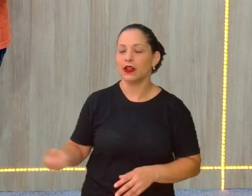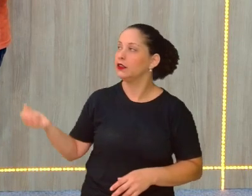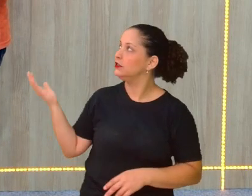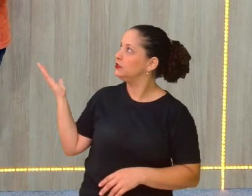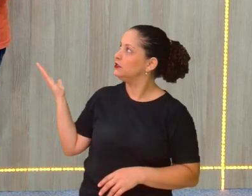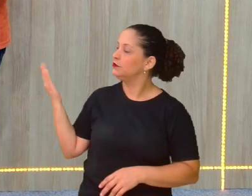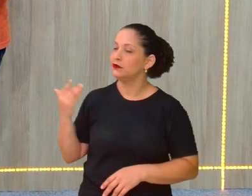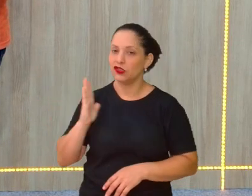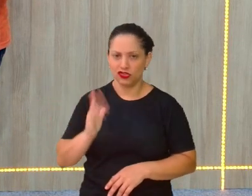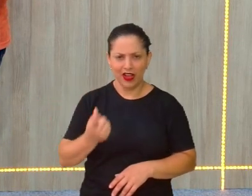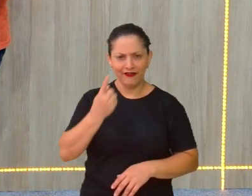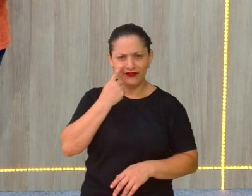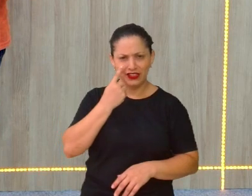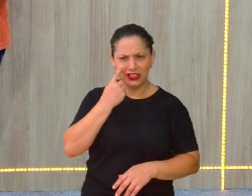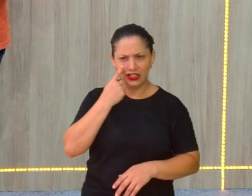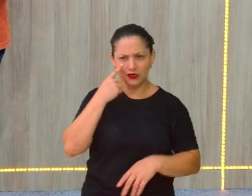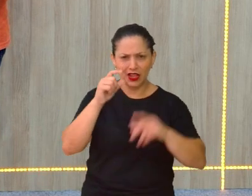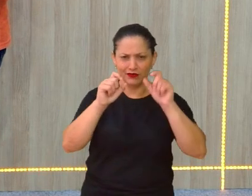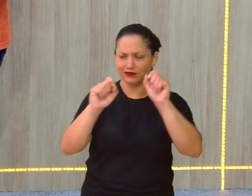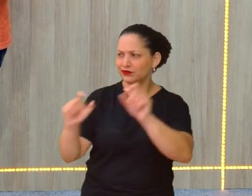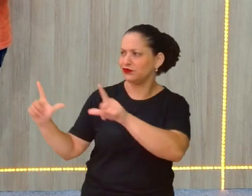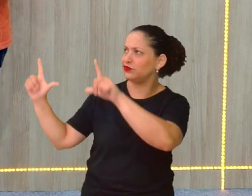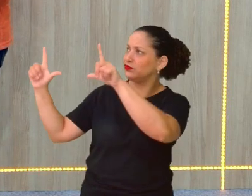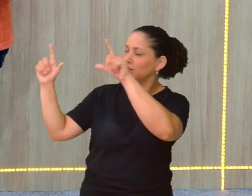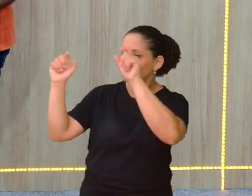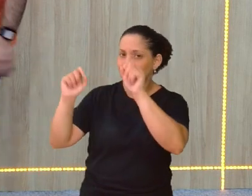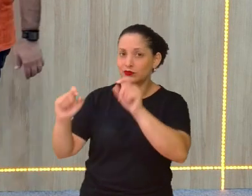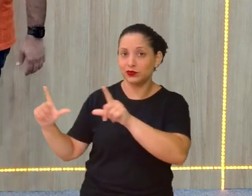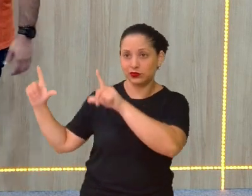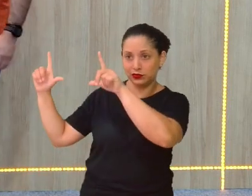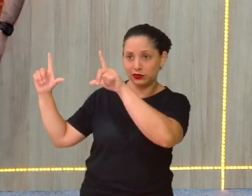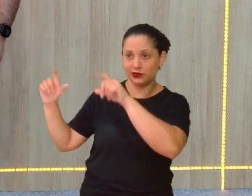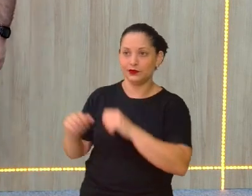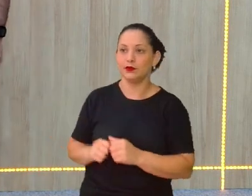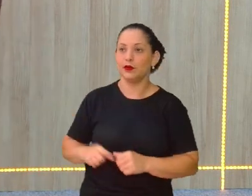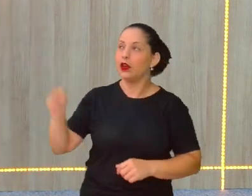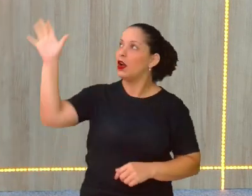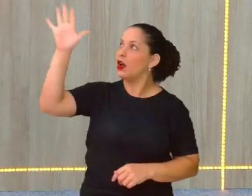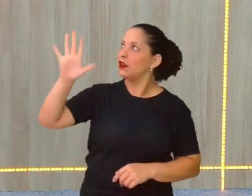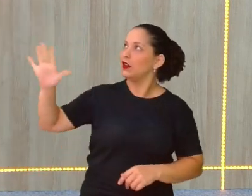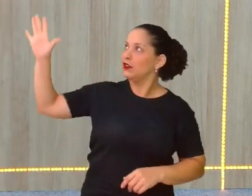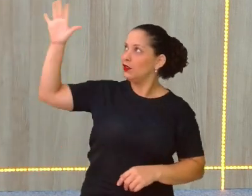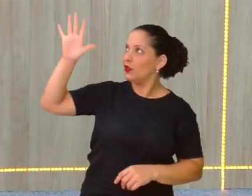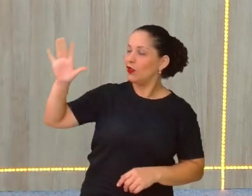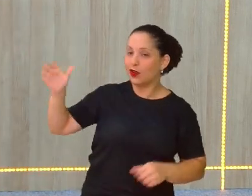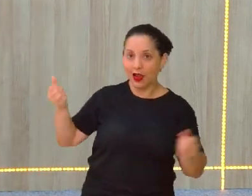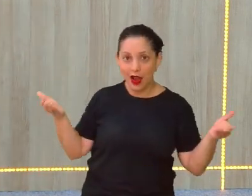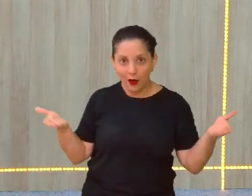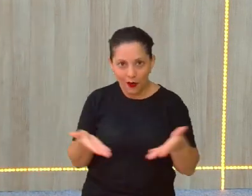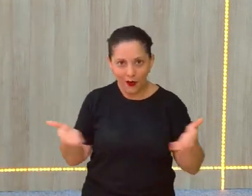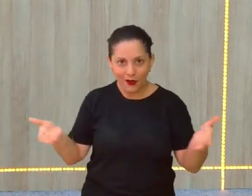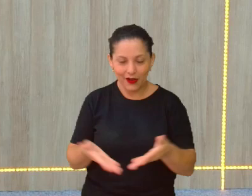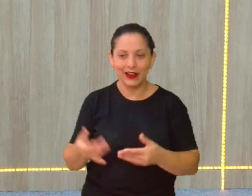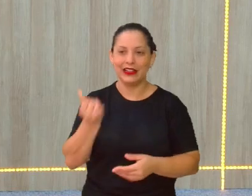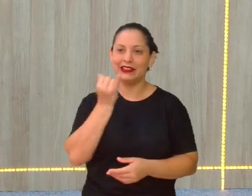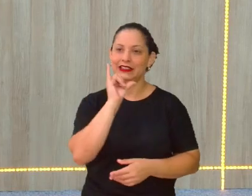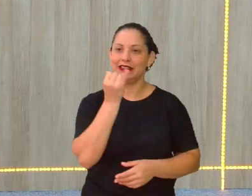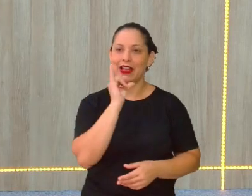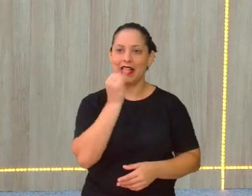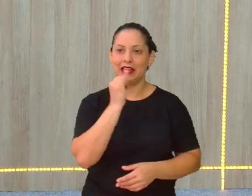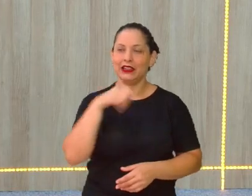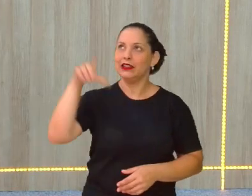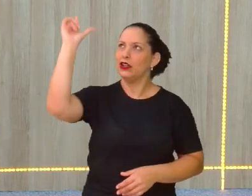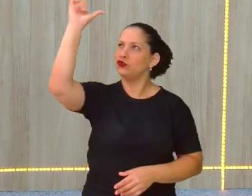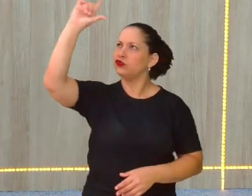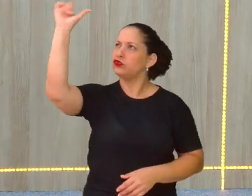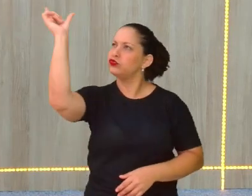já viu. Então, aqui, ó, o território da atual Itália, mais uma vez, ó, eu grifei aqui,